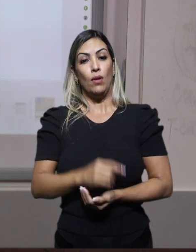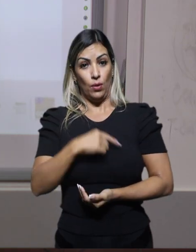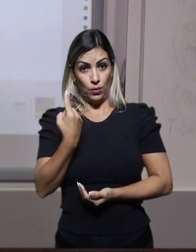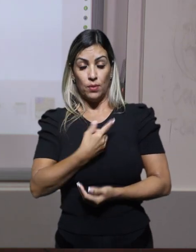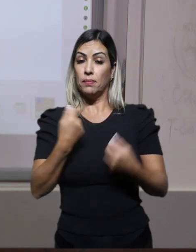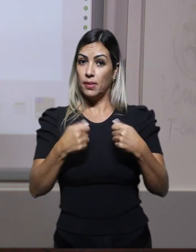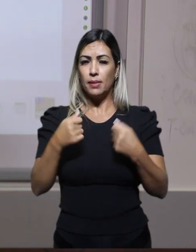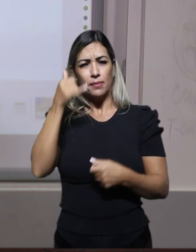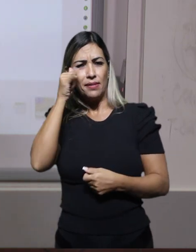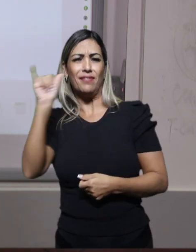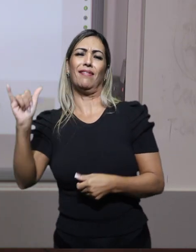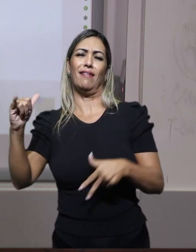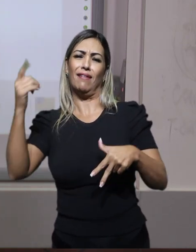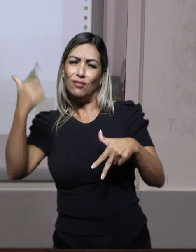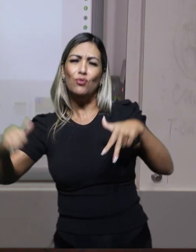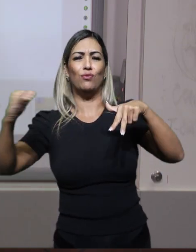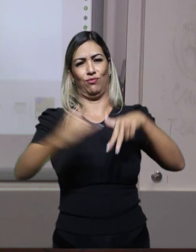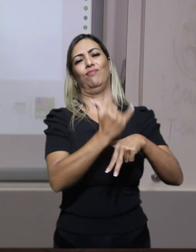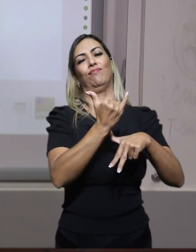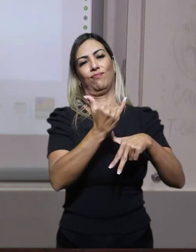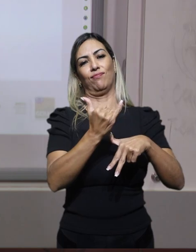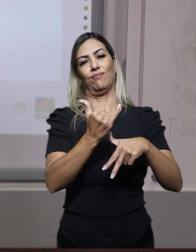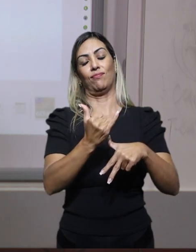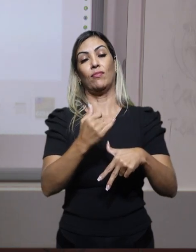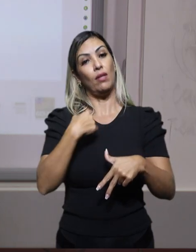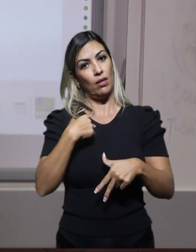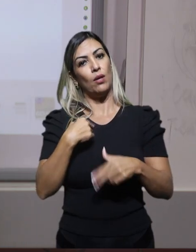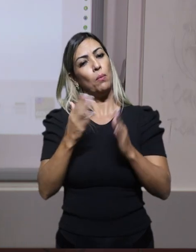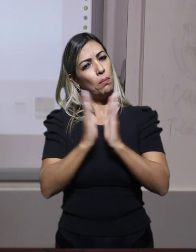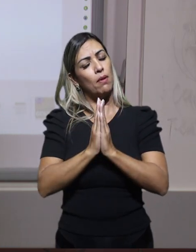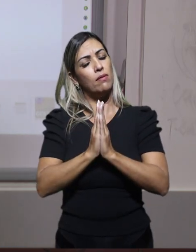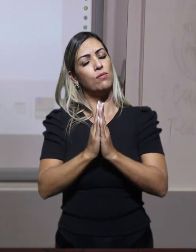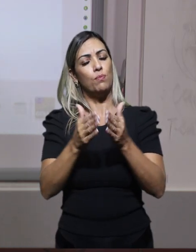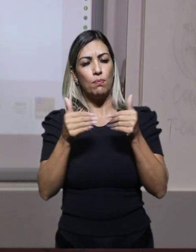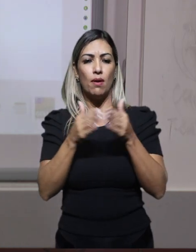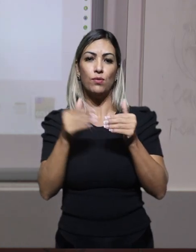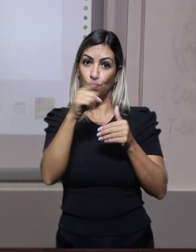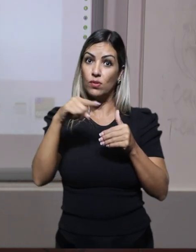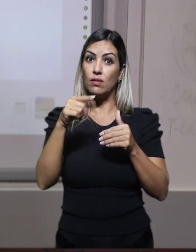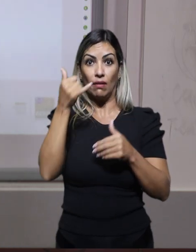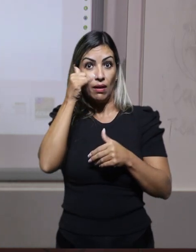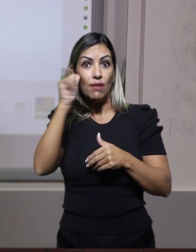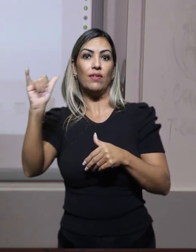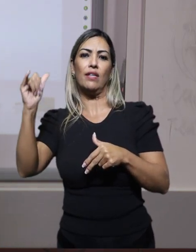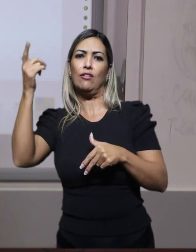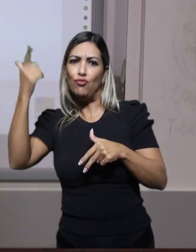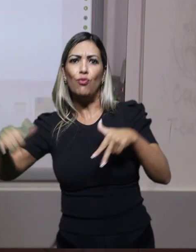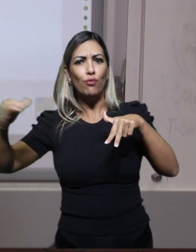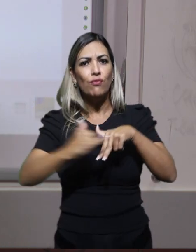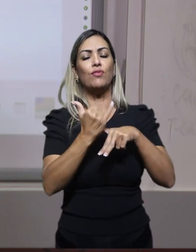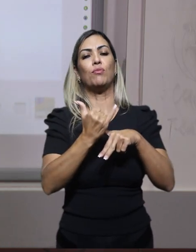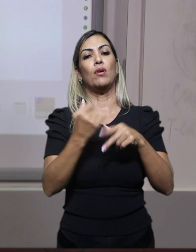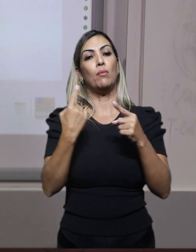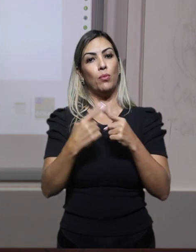nós devemos evitar essa revitimização. E eu conclamo vocês para que evitem essa revitimização no